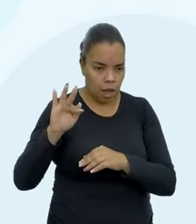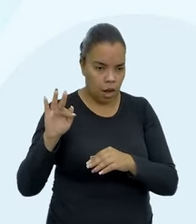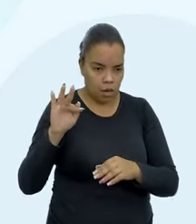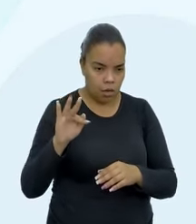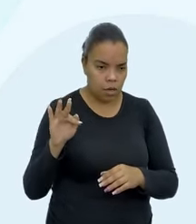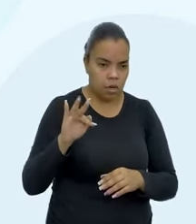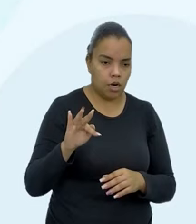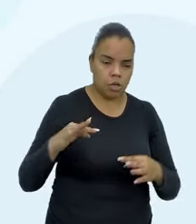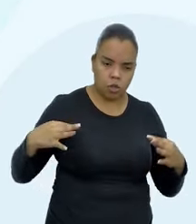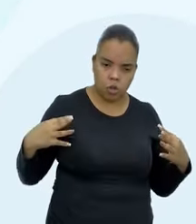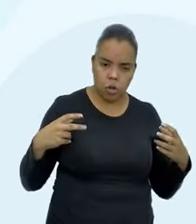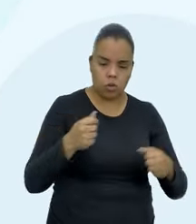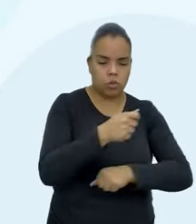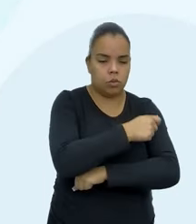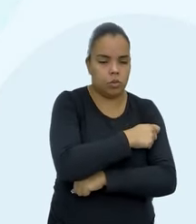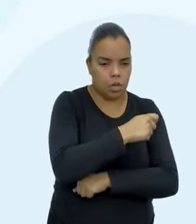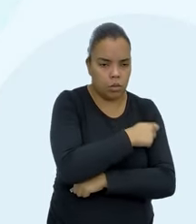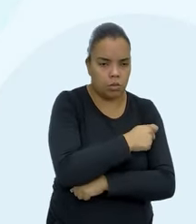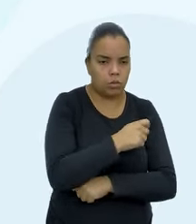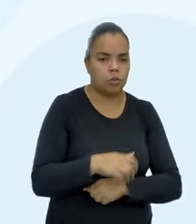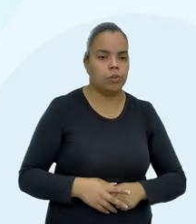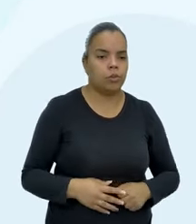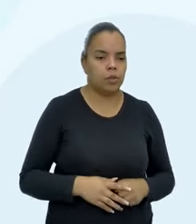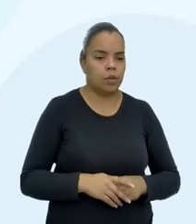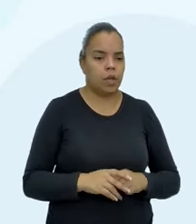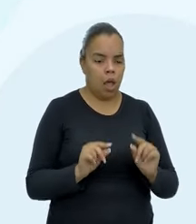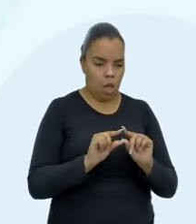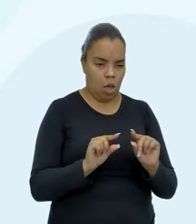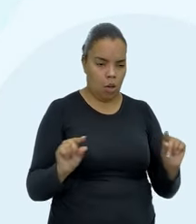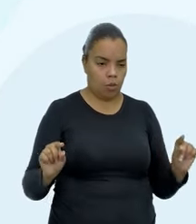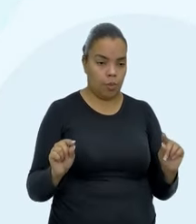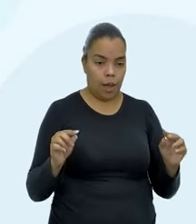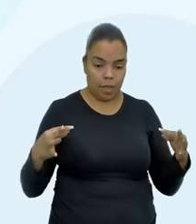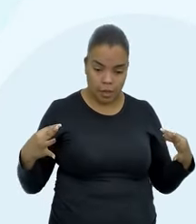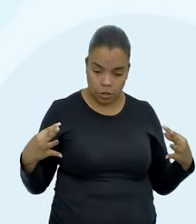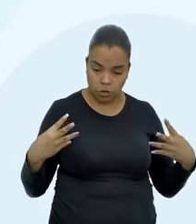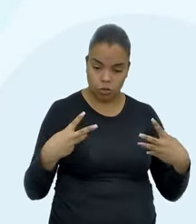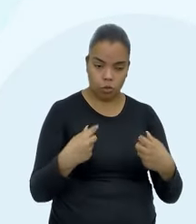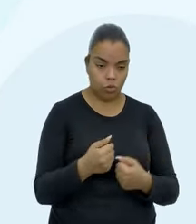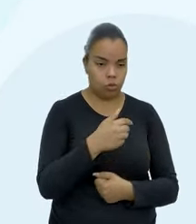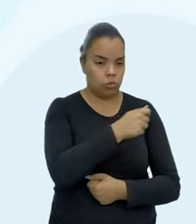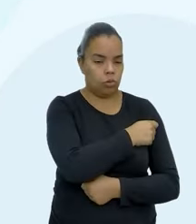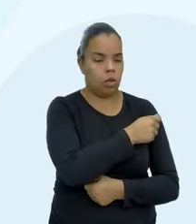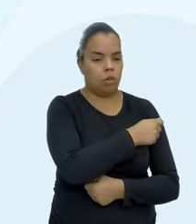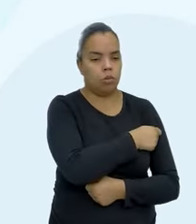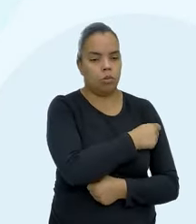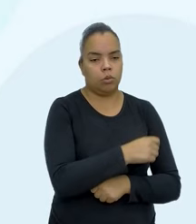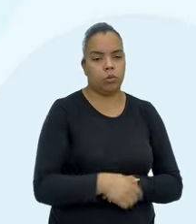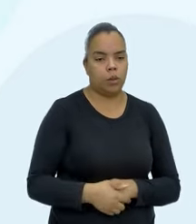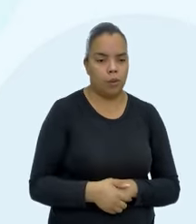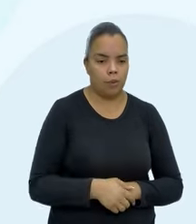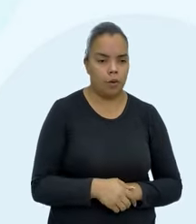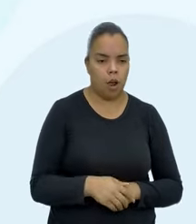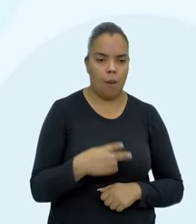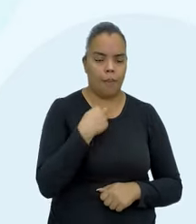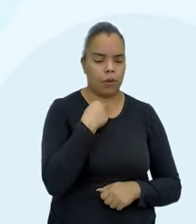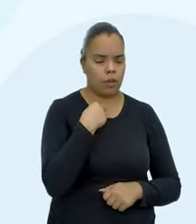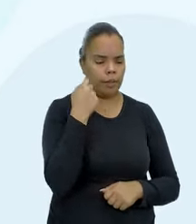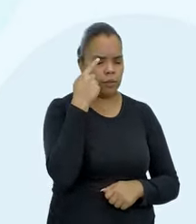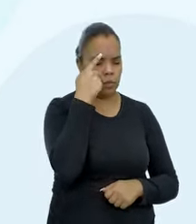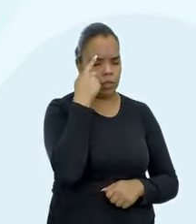aqueles seja em desenho niversal essa última né frase atende a todos os estudantes Então nós não podemos